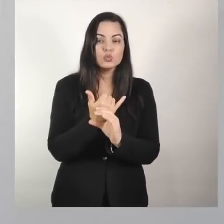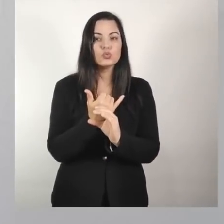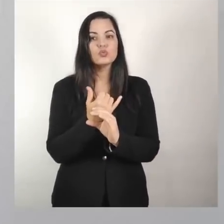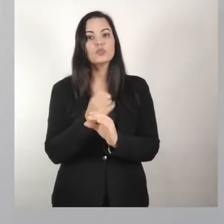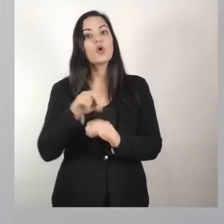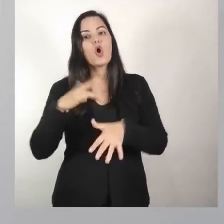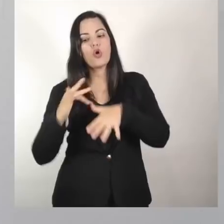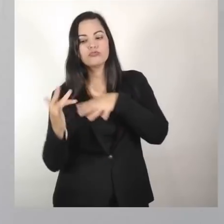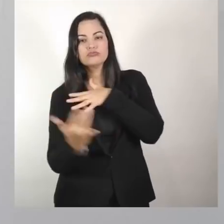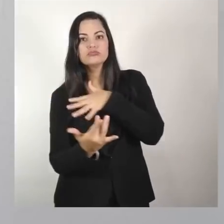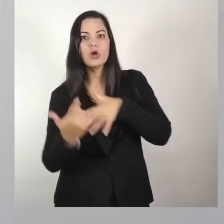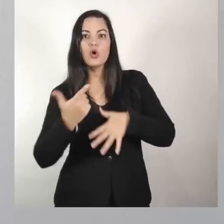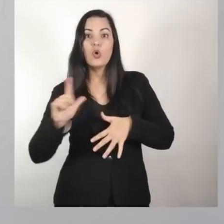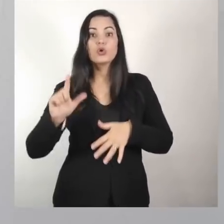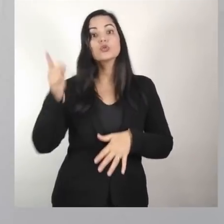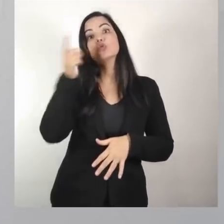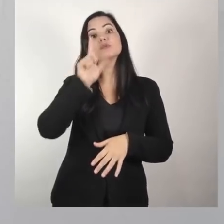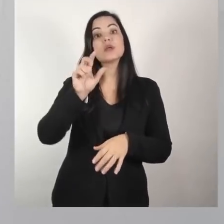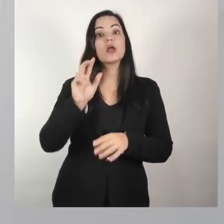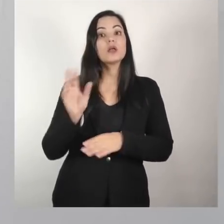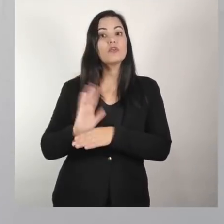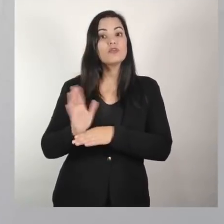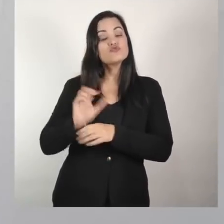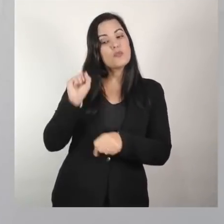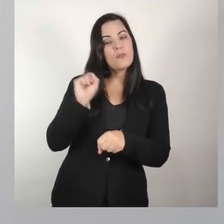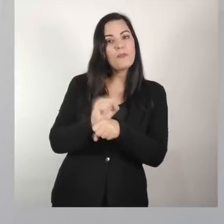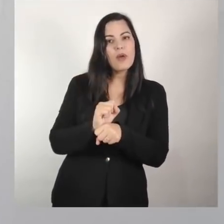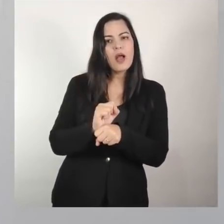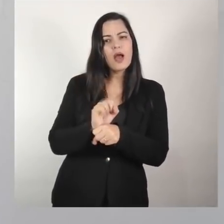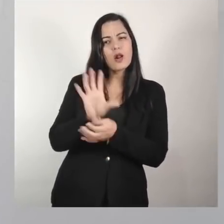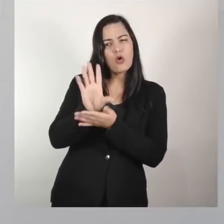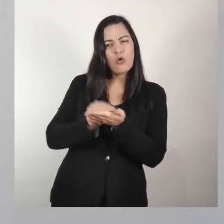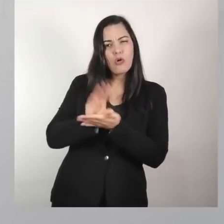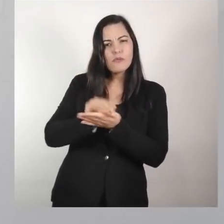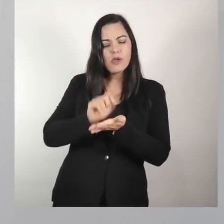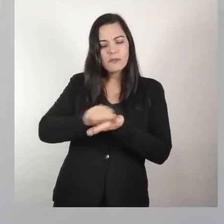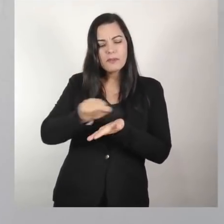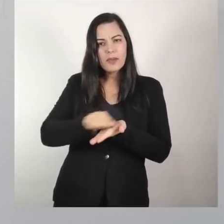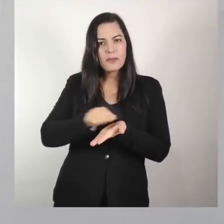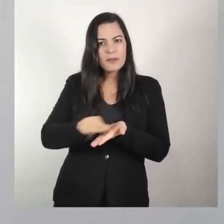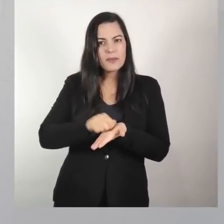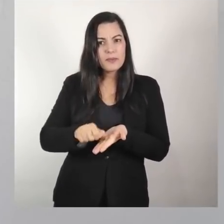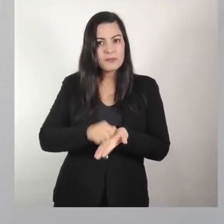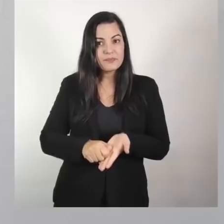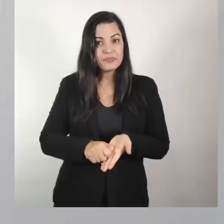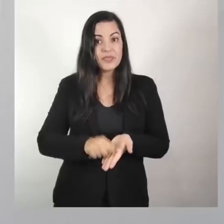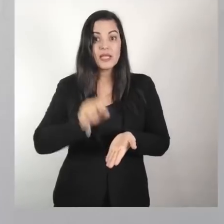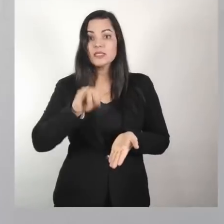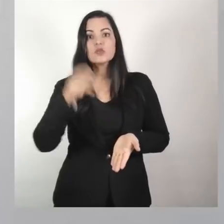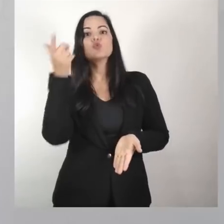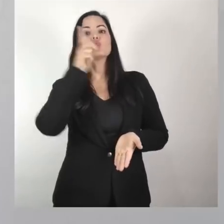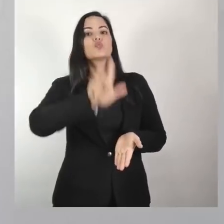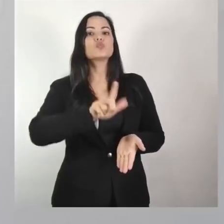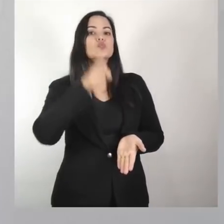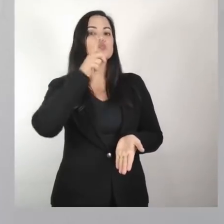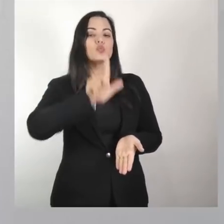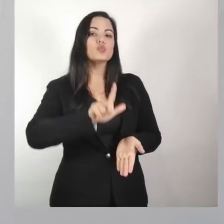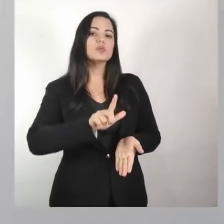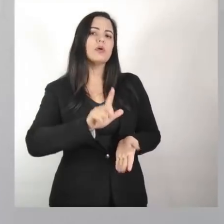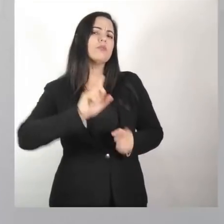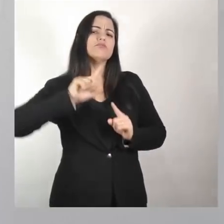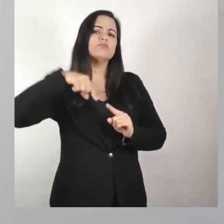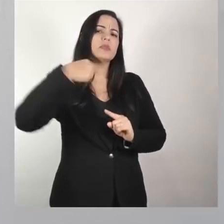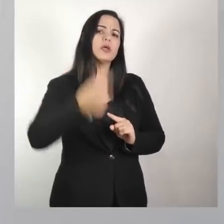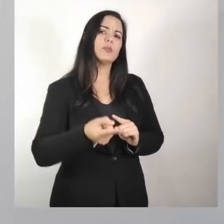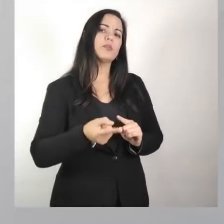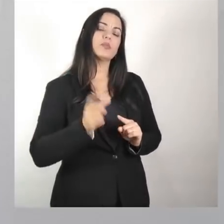redes sociais, você consegue pausar o vídeo e anotar direitinho as palavras. E caso você ainda não